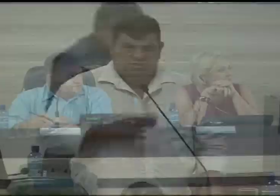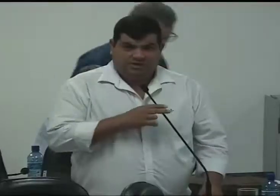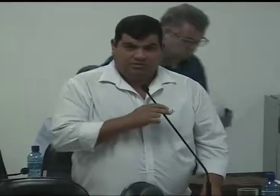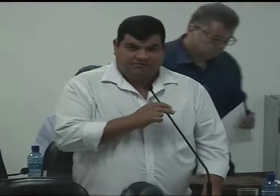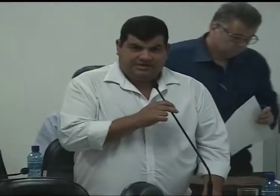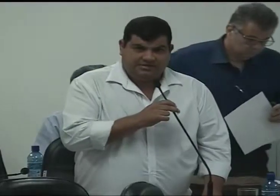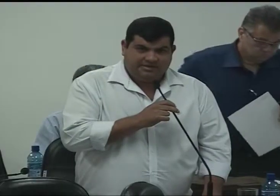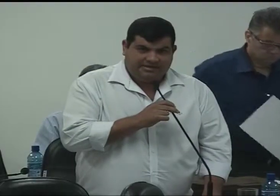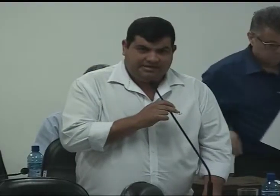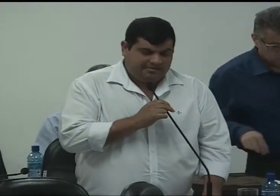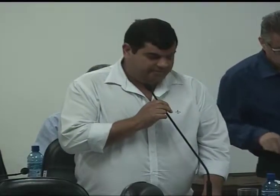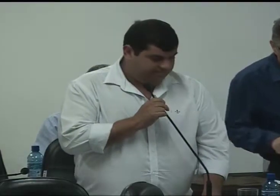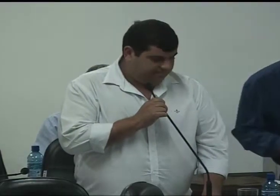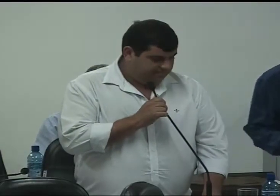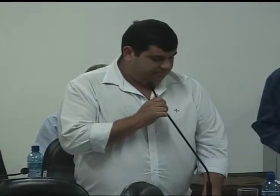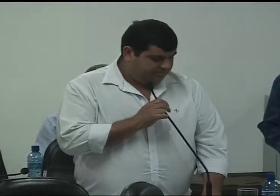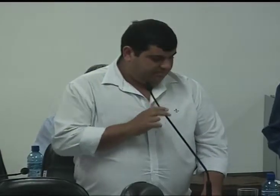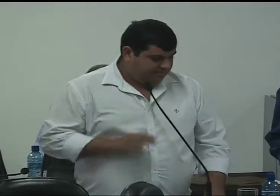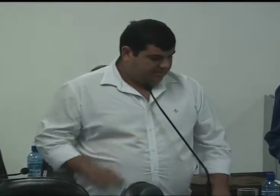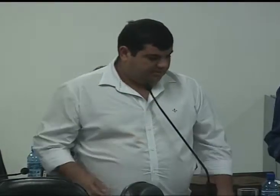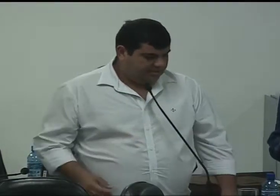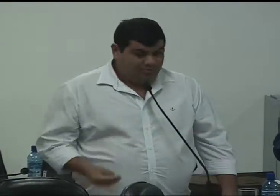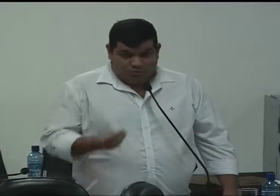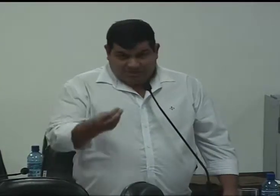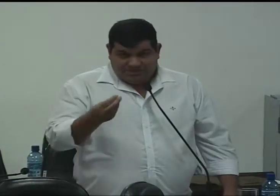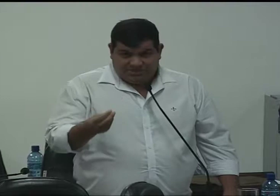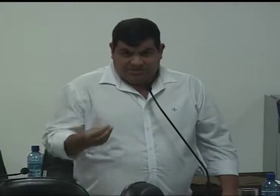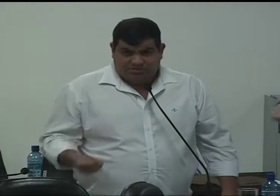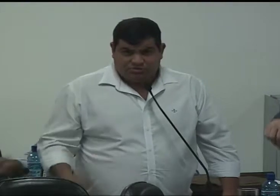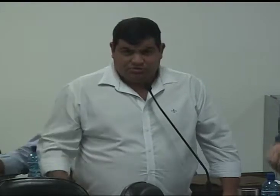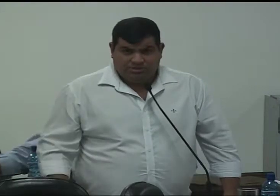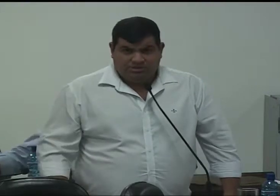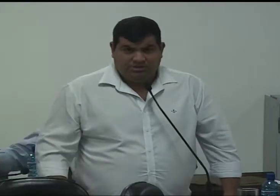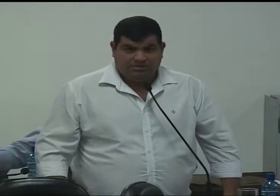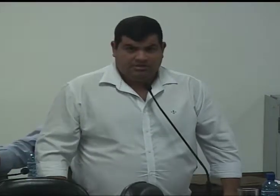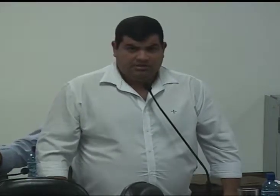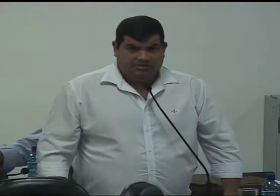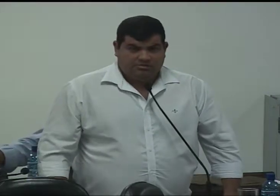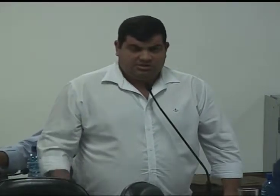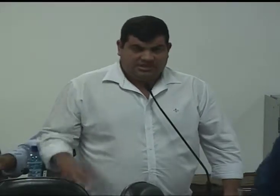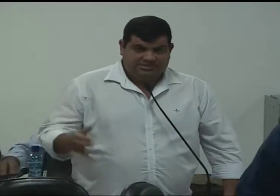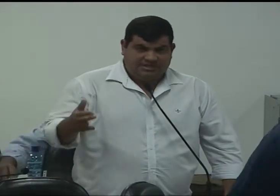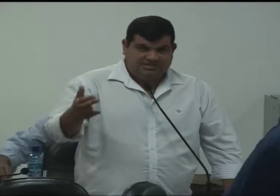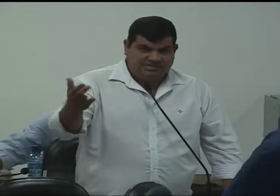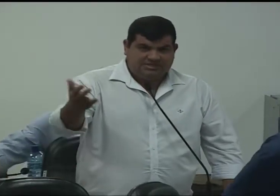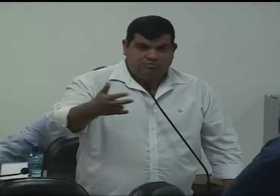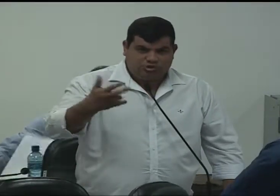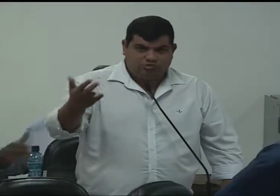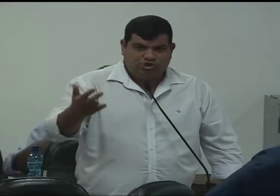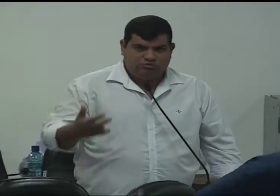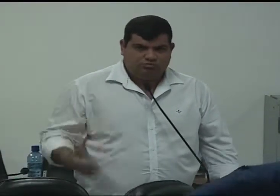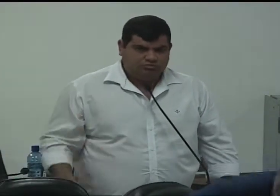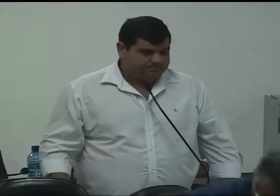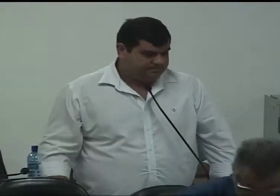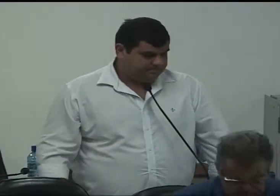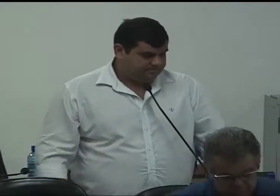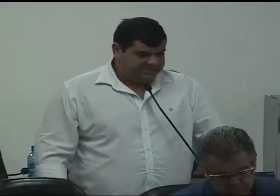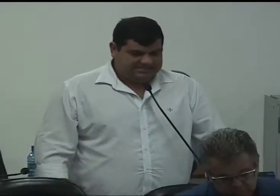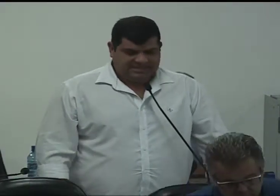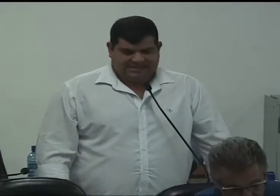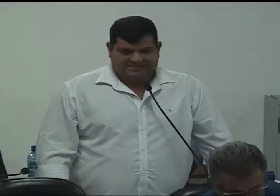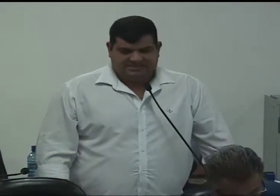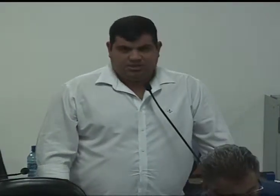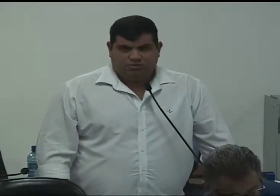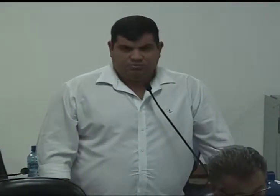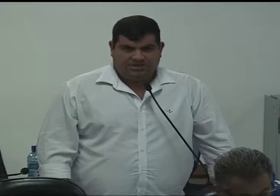requerimento, vereador Wagner, é muito pertinente no que nós já estamos discutindo